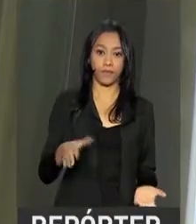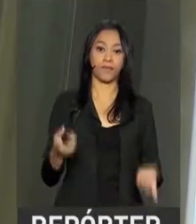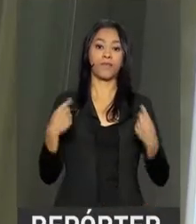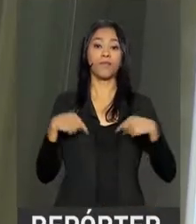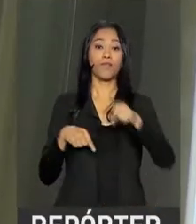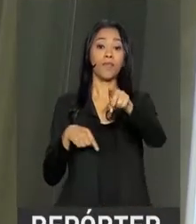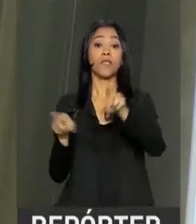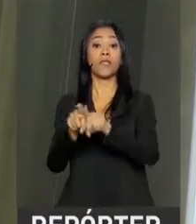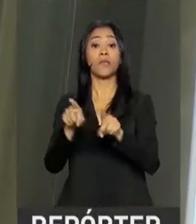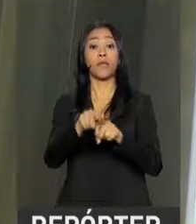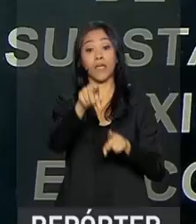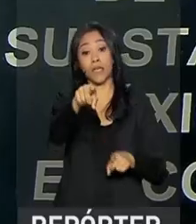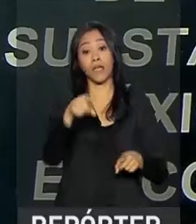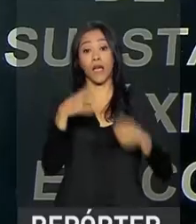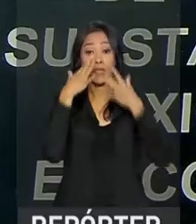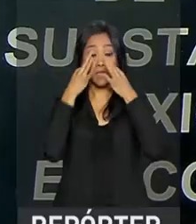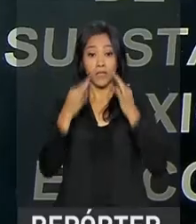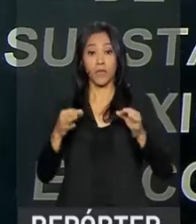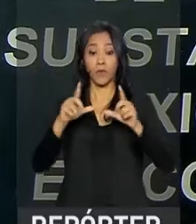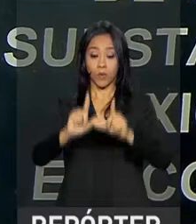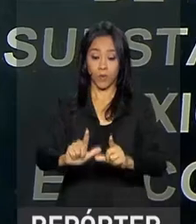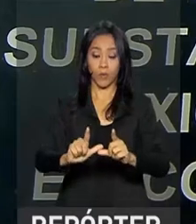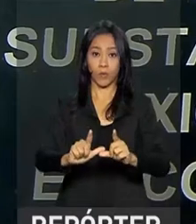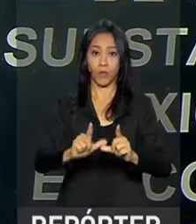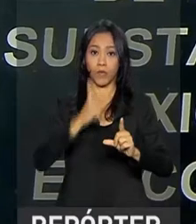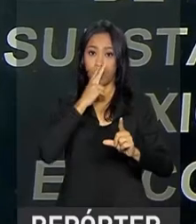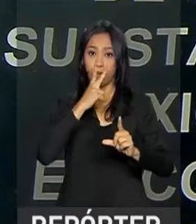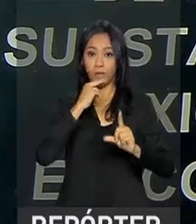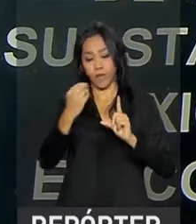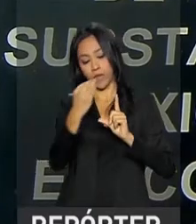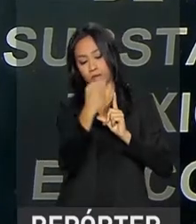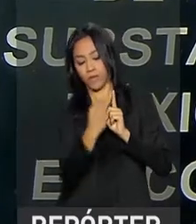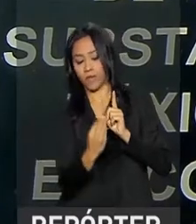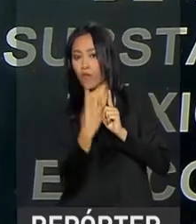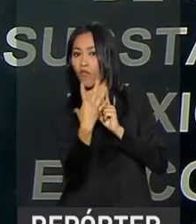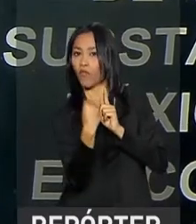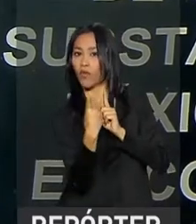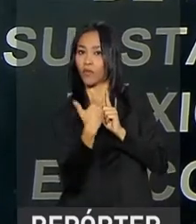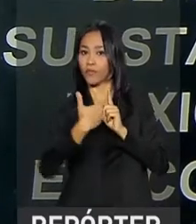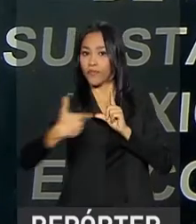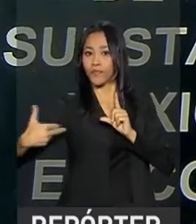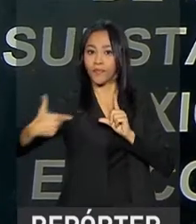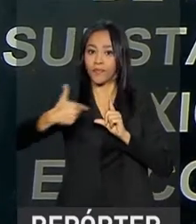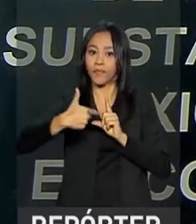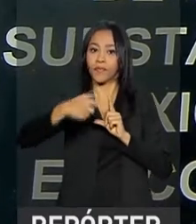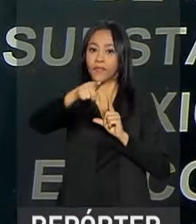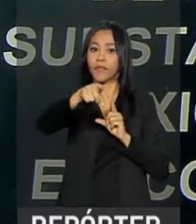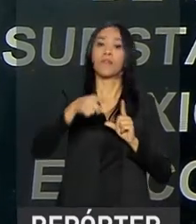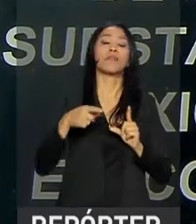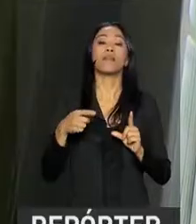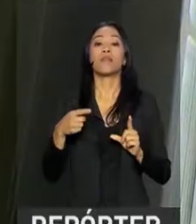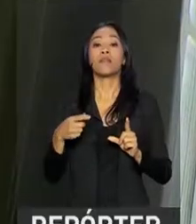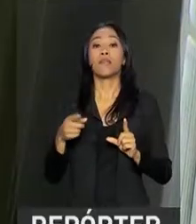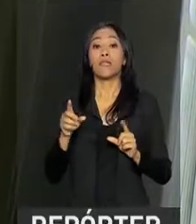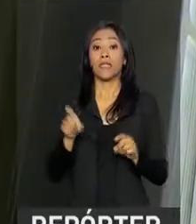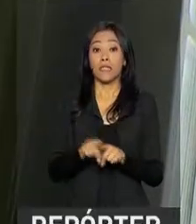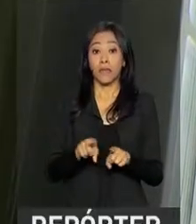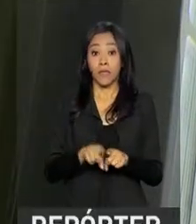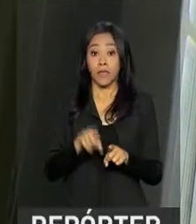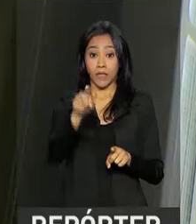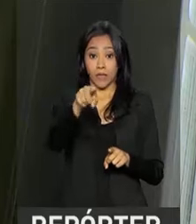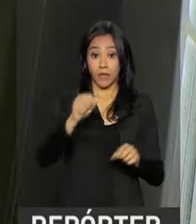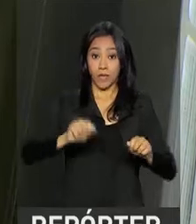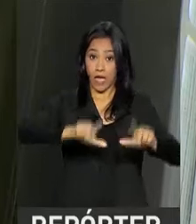mensagens de advertência colocadas nos pontos de vendas sobre os riscos dos derivados de tabaco os